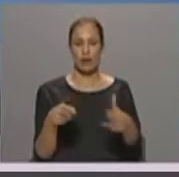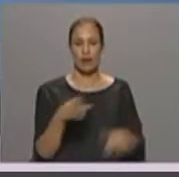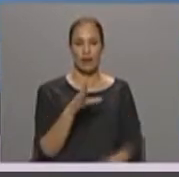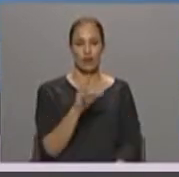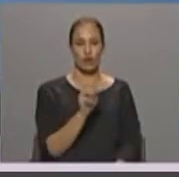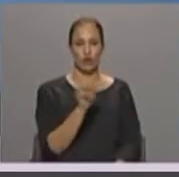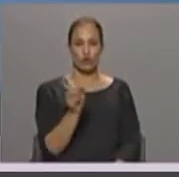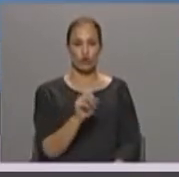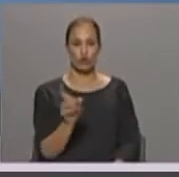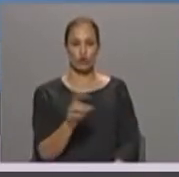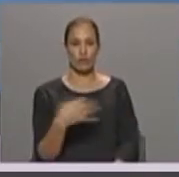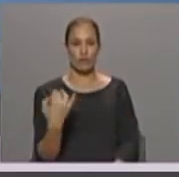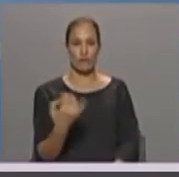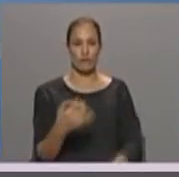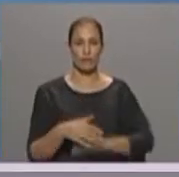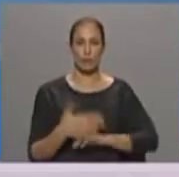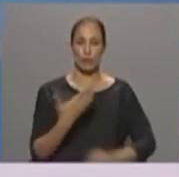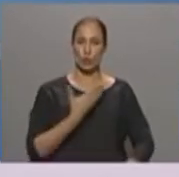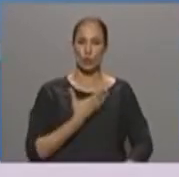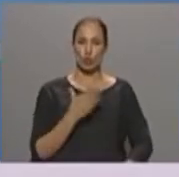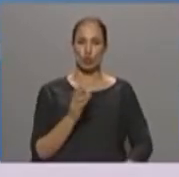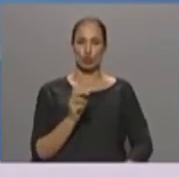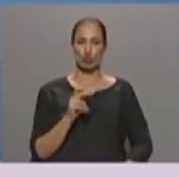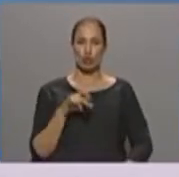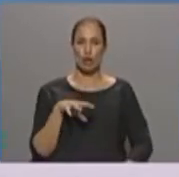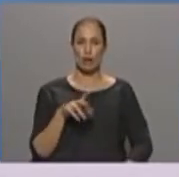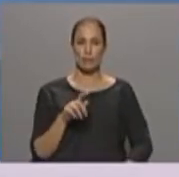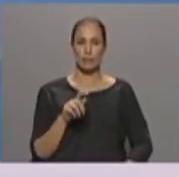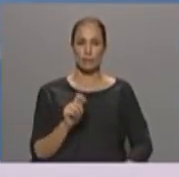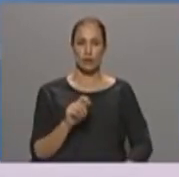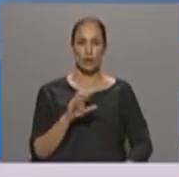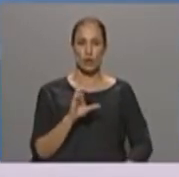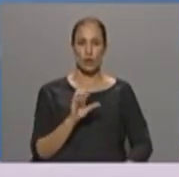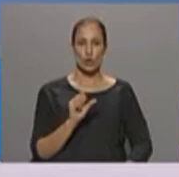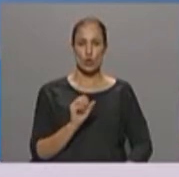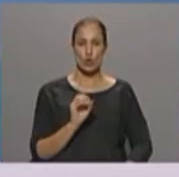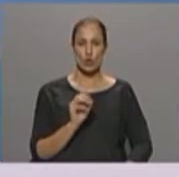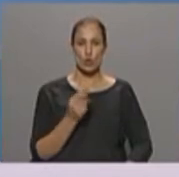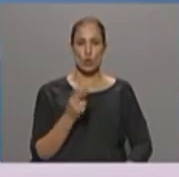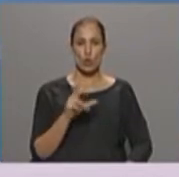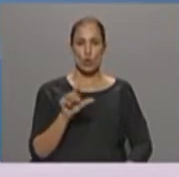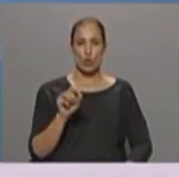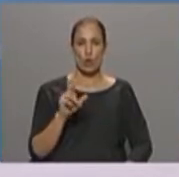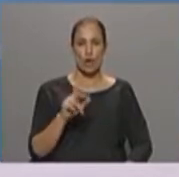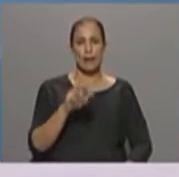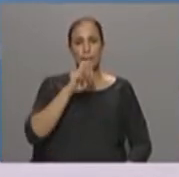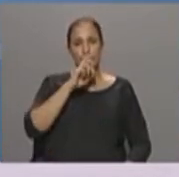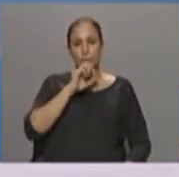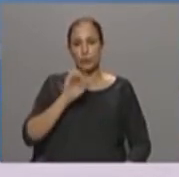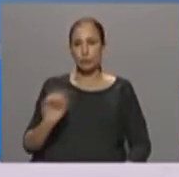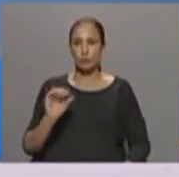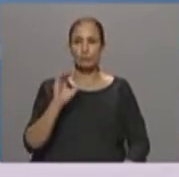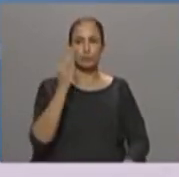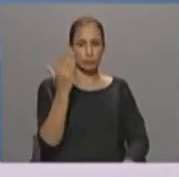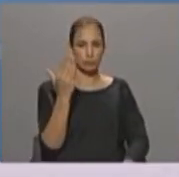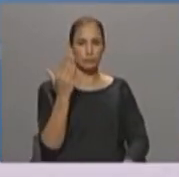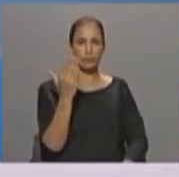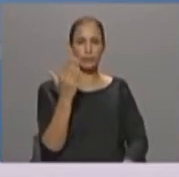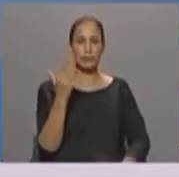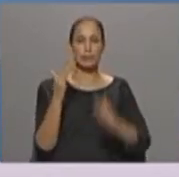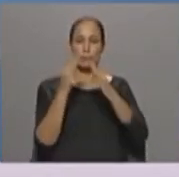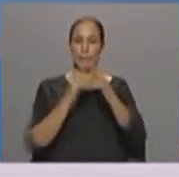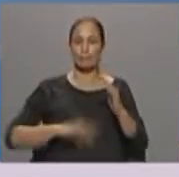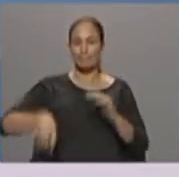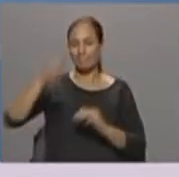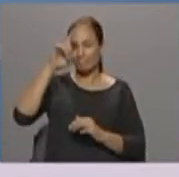Dom Jaime Goulart, primeiro bispo de Dili, foi recordado na sua terra natal, na Ilha do Pico, no âmbito do 30º